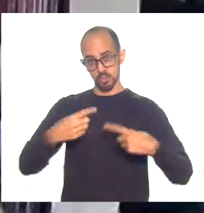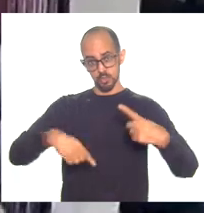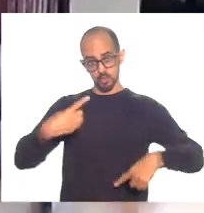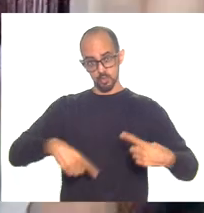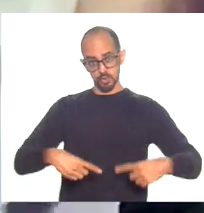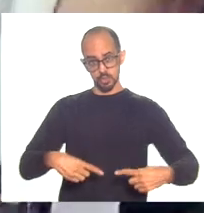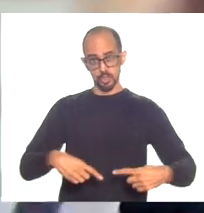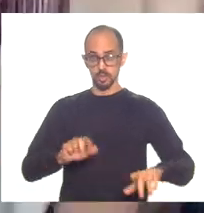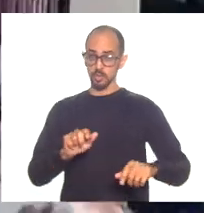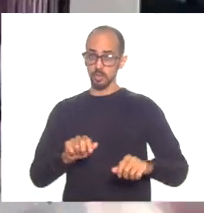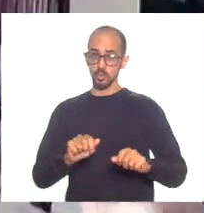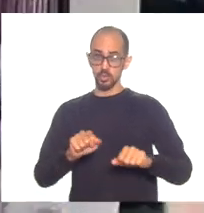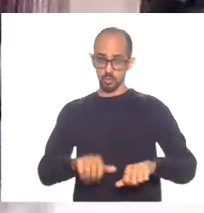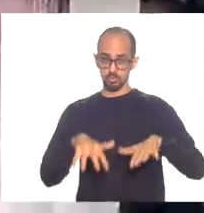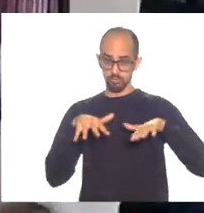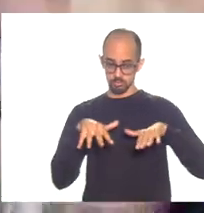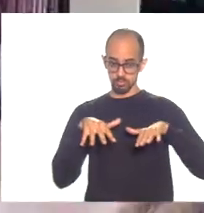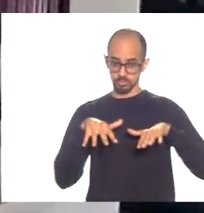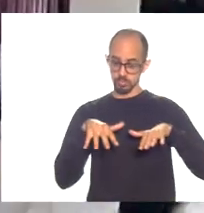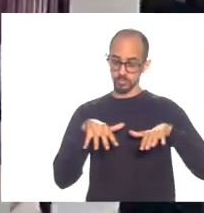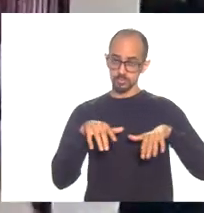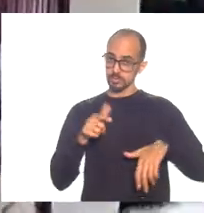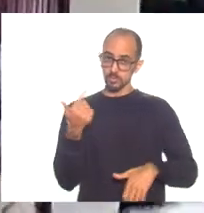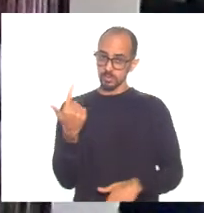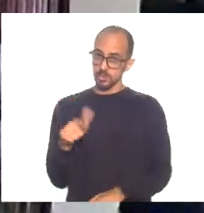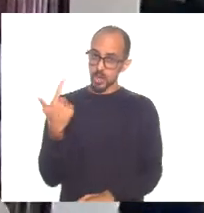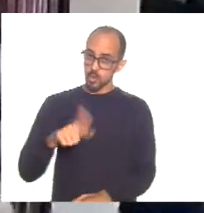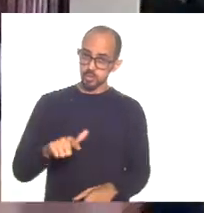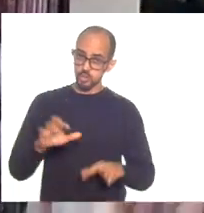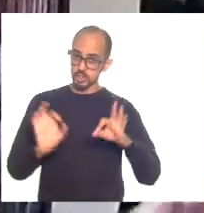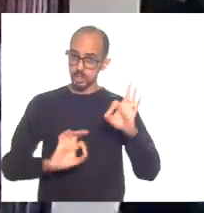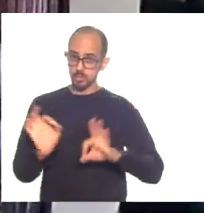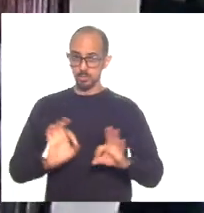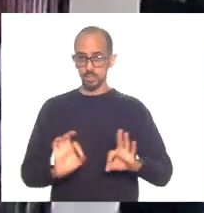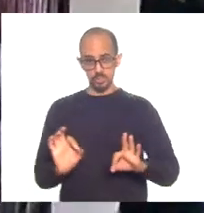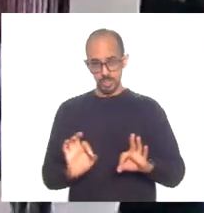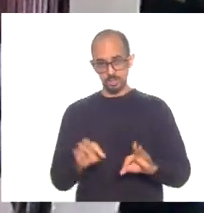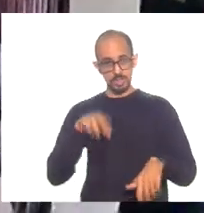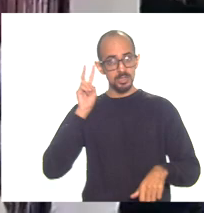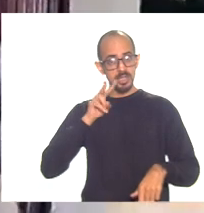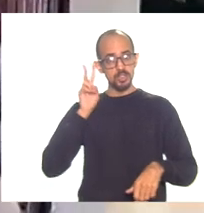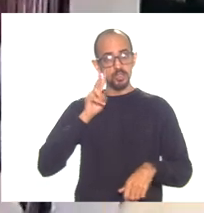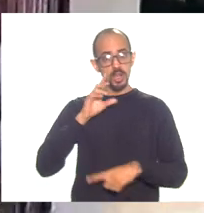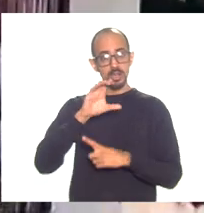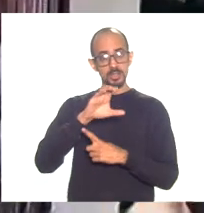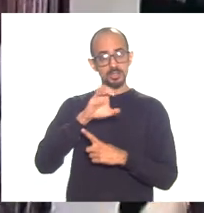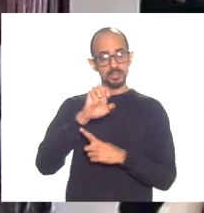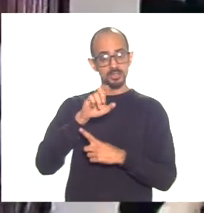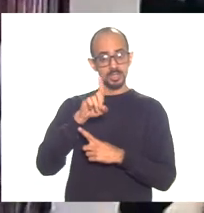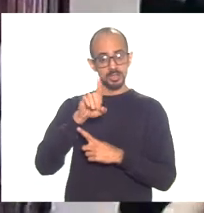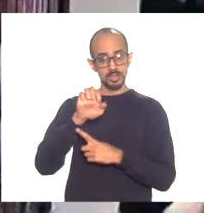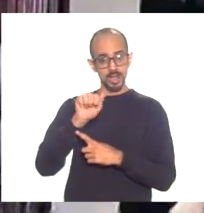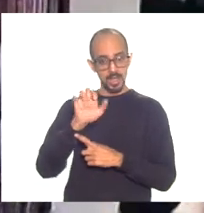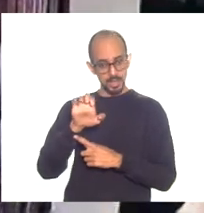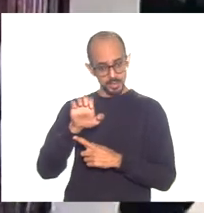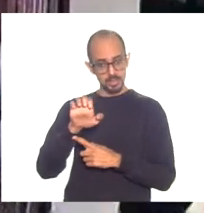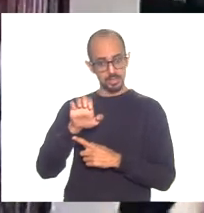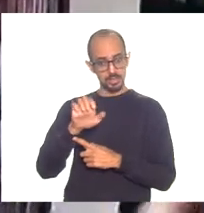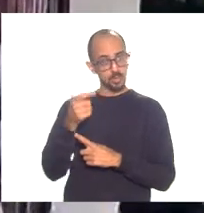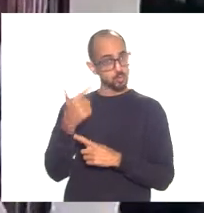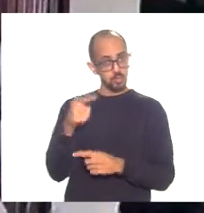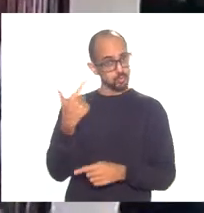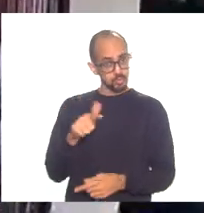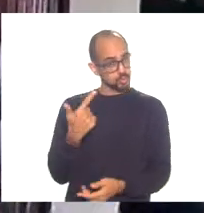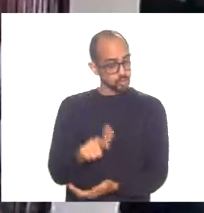Líderes, de forma muito clara, não existia, por exemplo, essa história da SEDAI. Não existia.